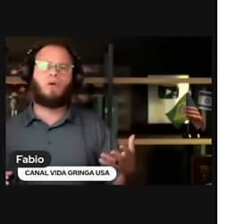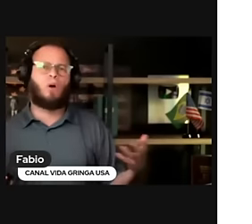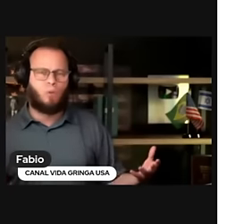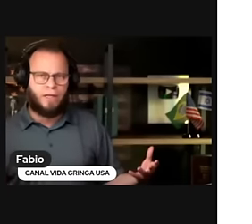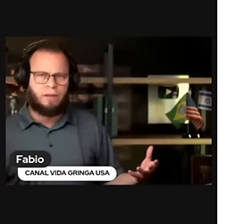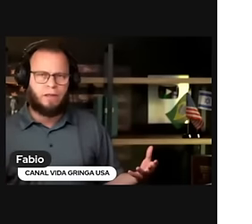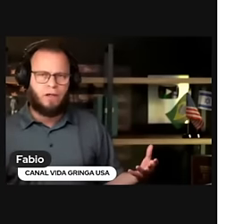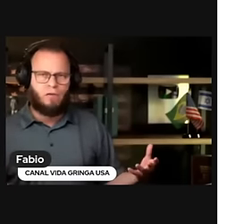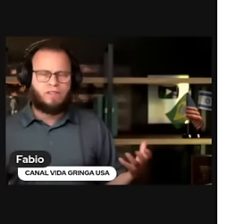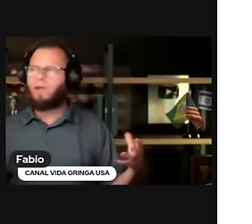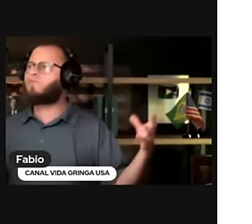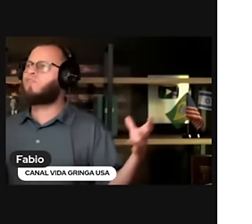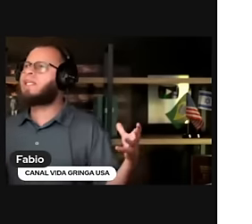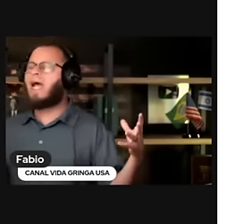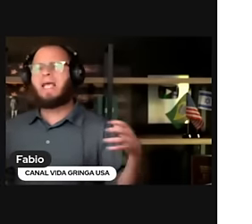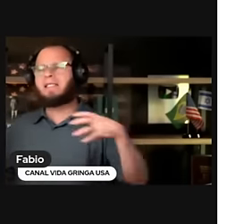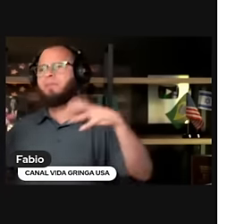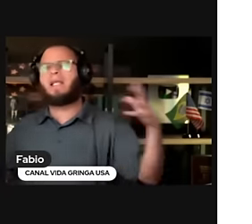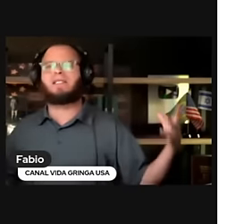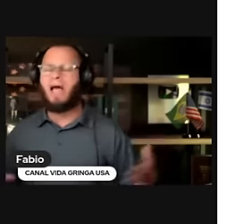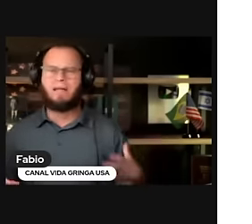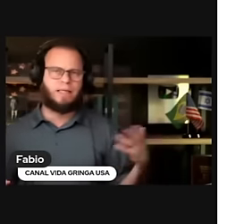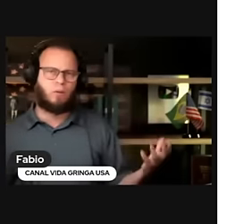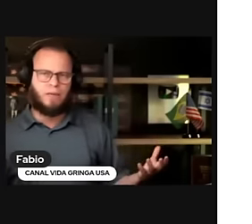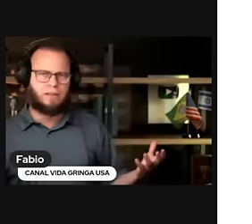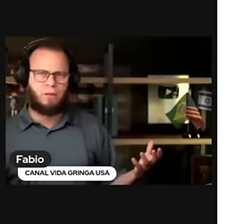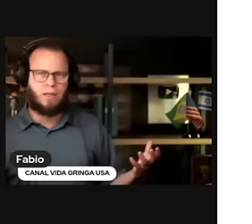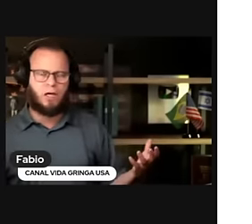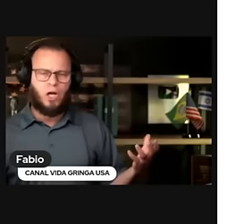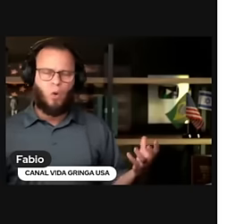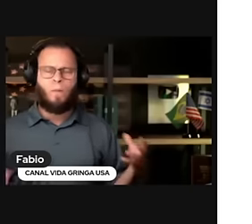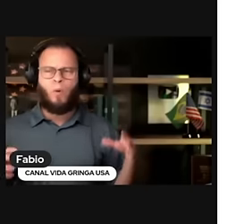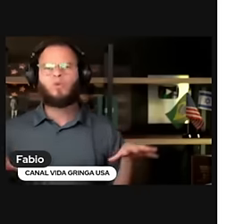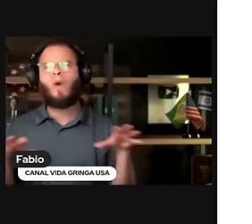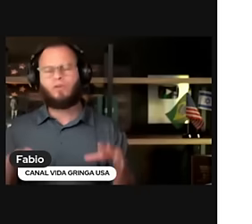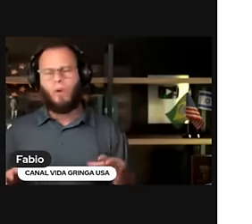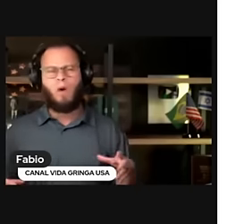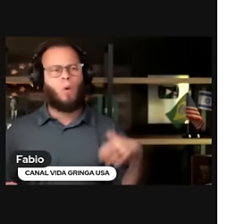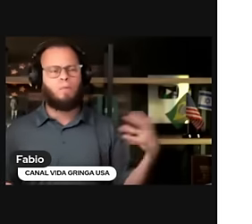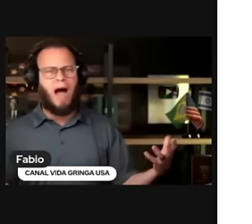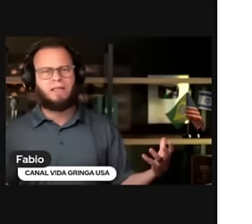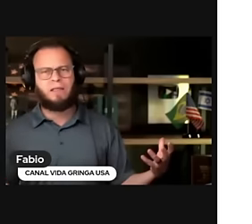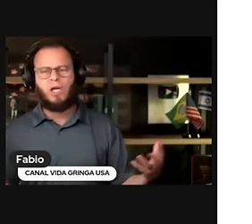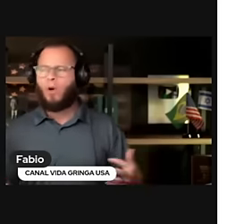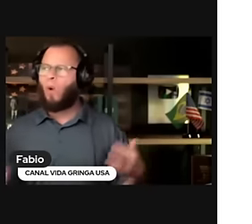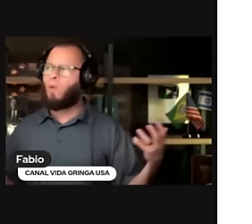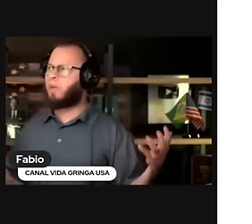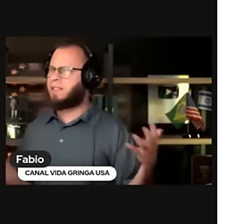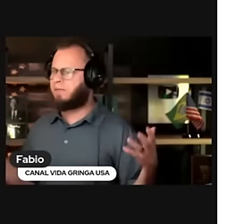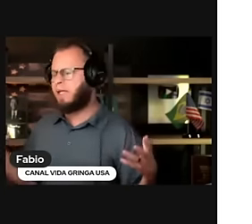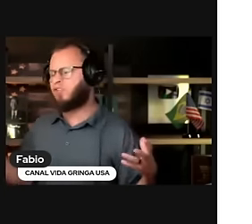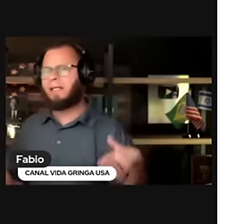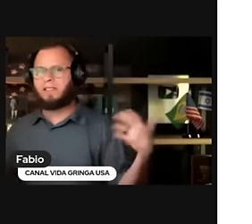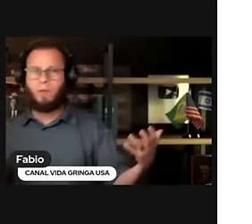melhor com ele você não via essa palhaçada que acontece agora o mundo atual com como o